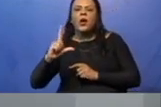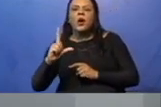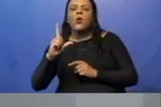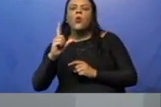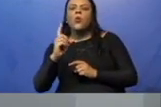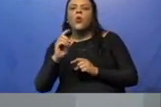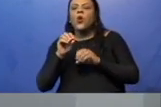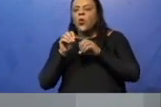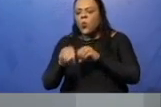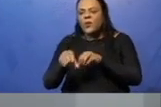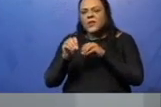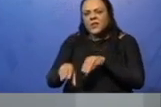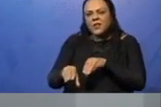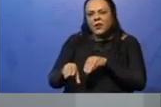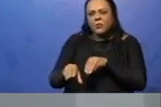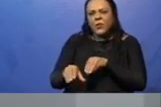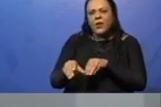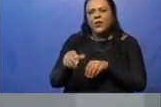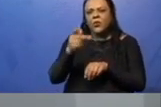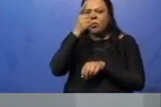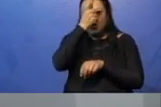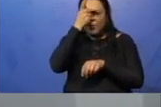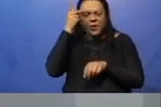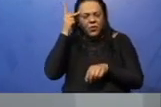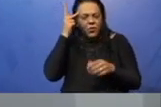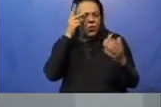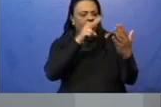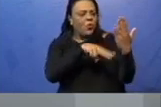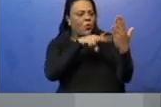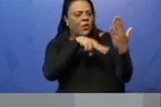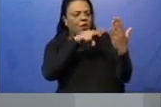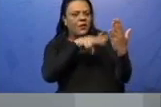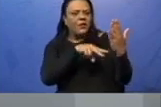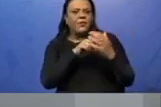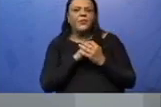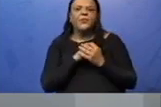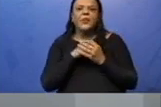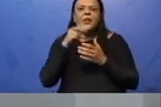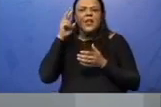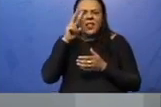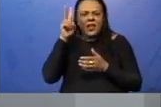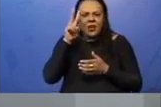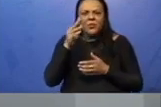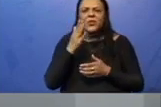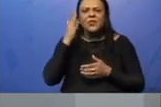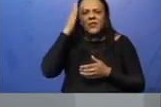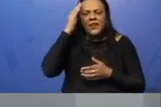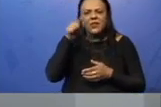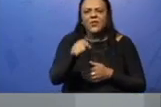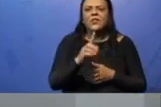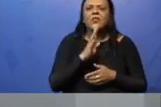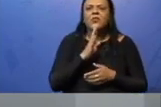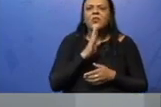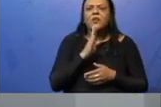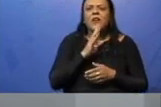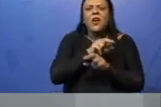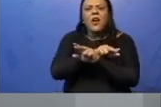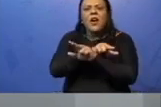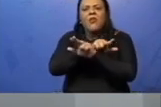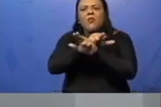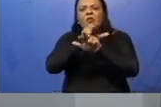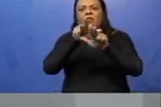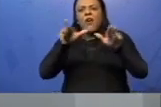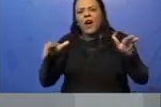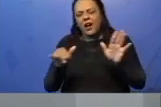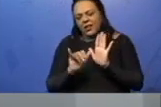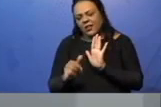leitor. Se lembram disso? Como eu disse, tenho certeza que vocês conhecem várias fábulas. Nós vamos ver uma muito